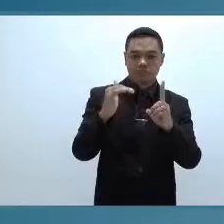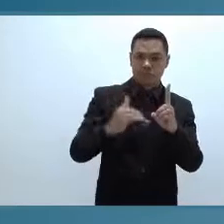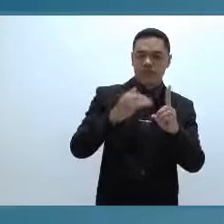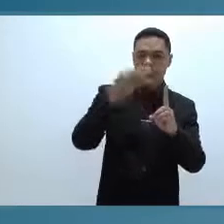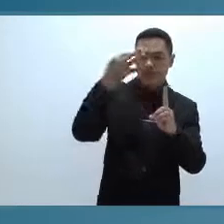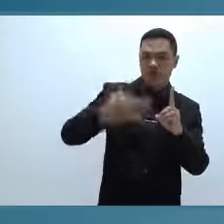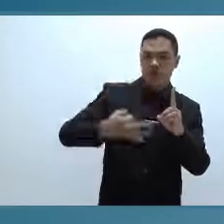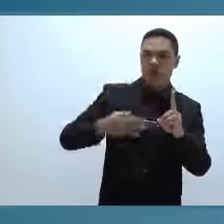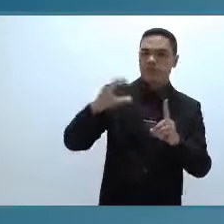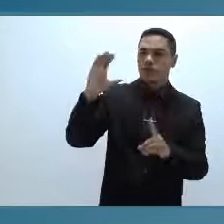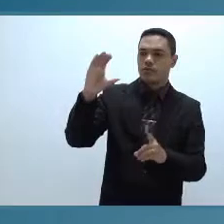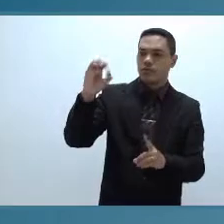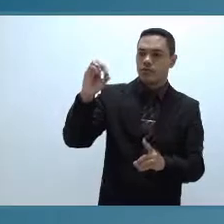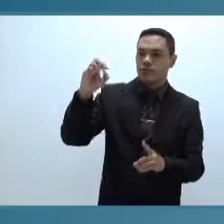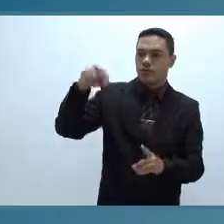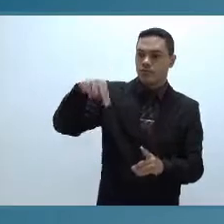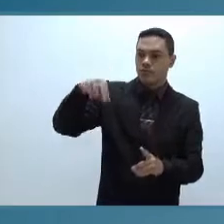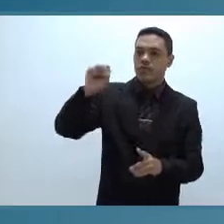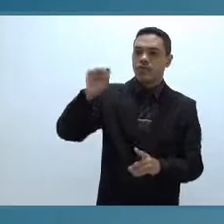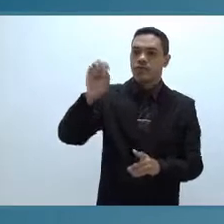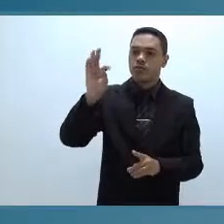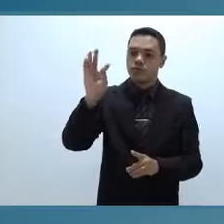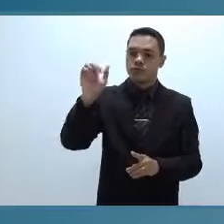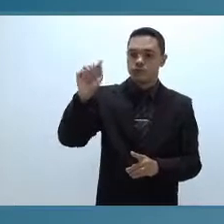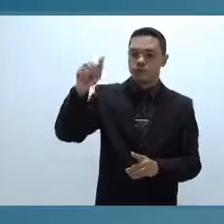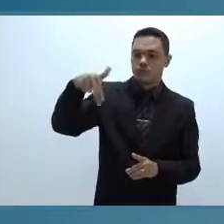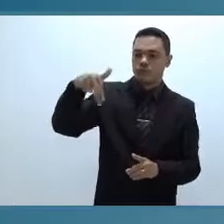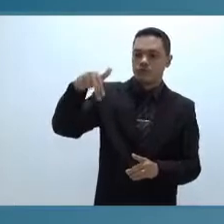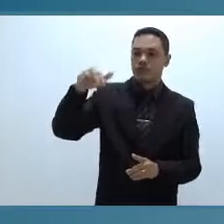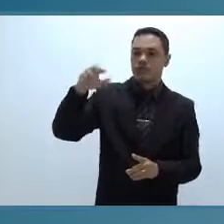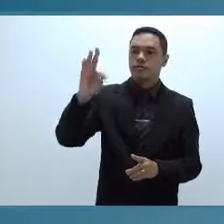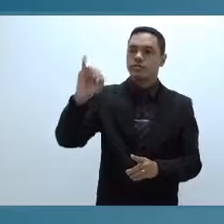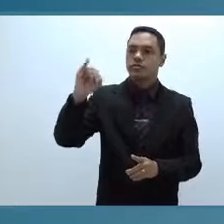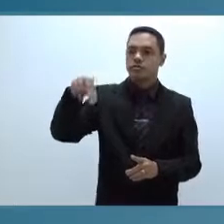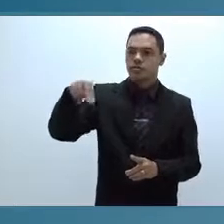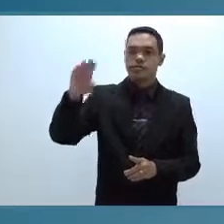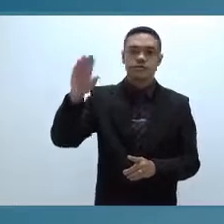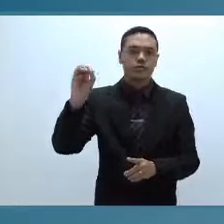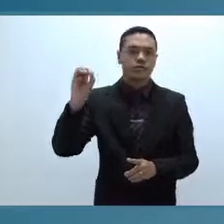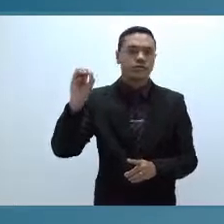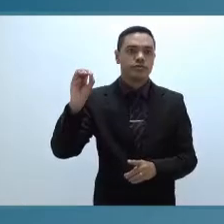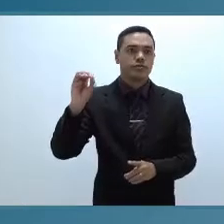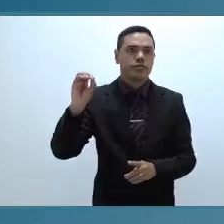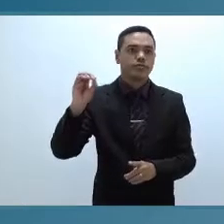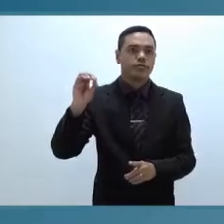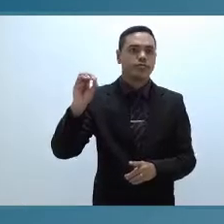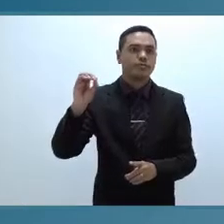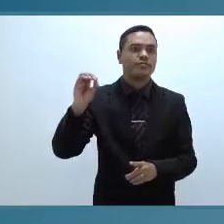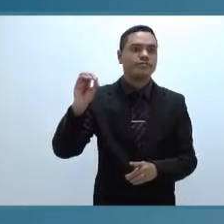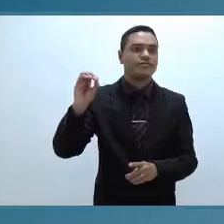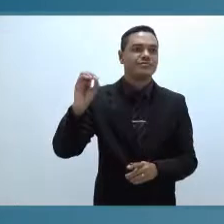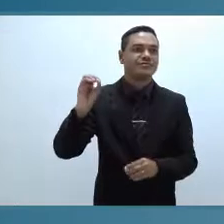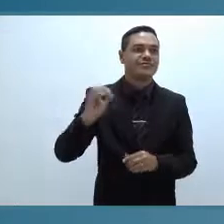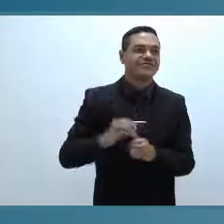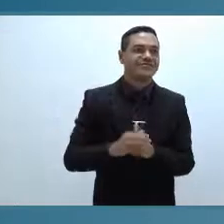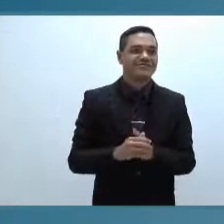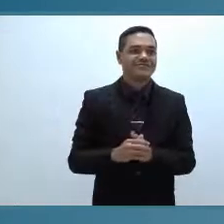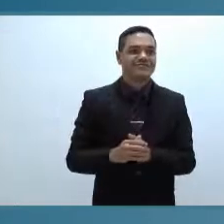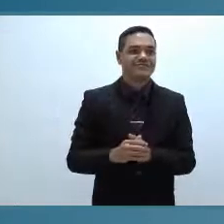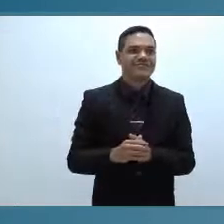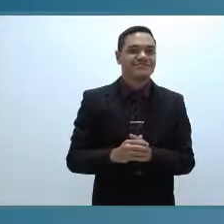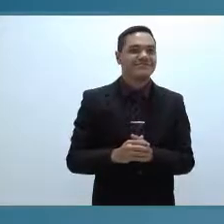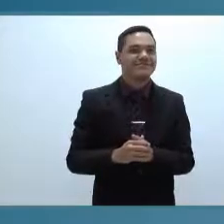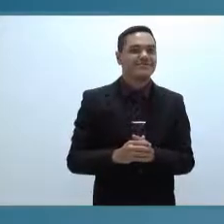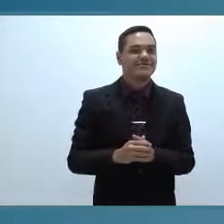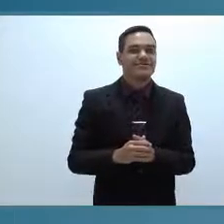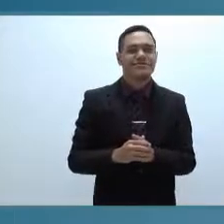Constantino. Antes, eu queria fazer uma manifestação para o senhor. Mas antes, eu queria fazer